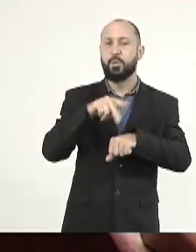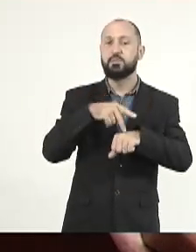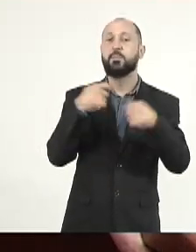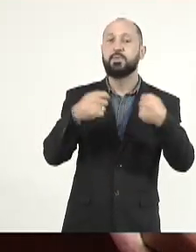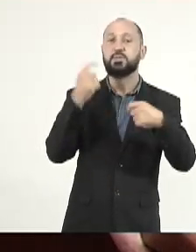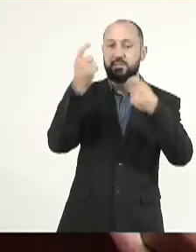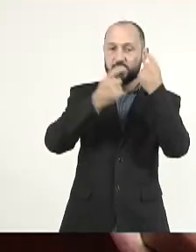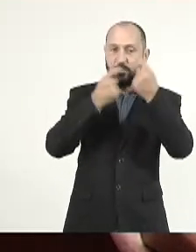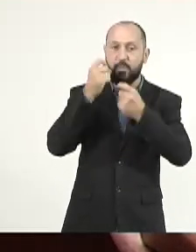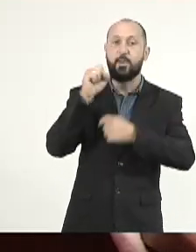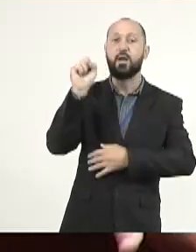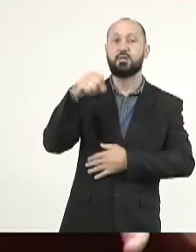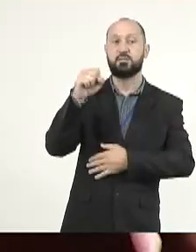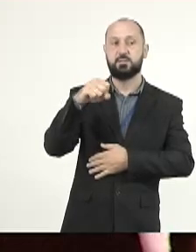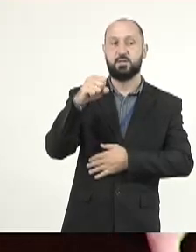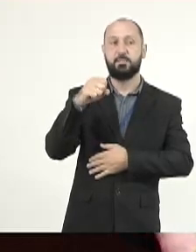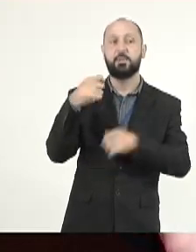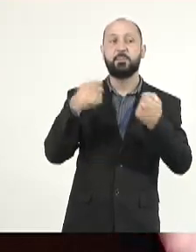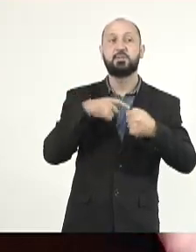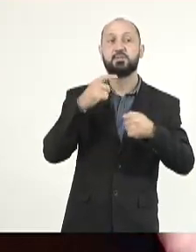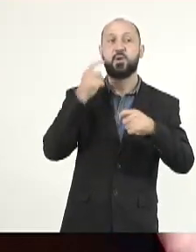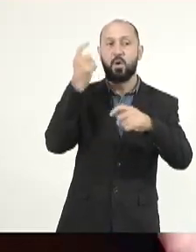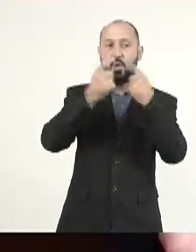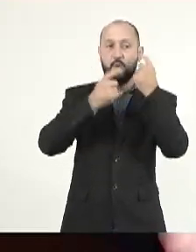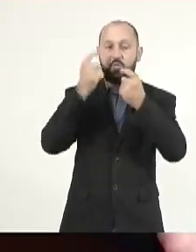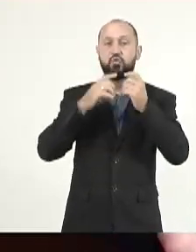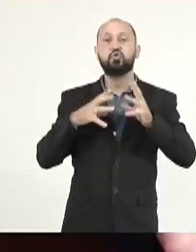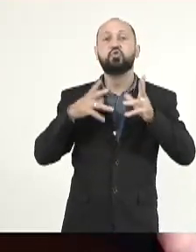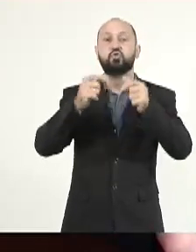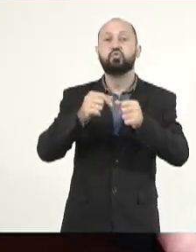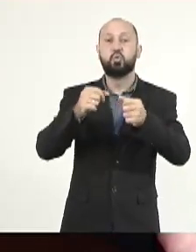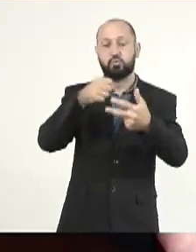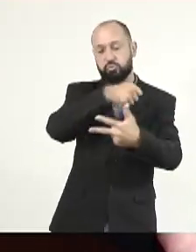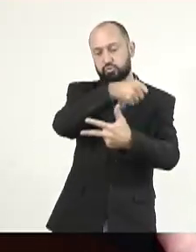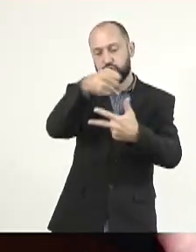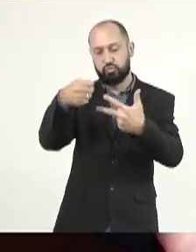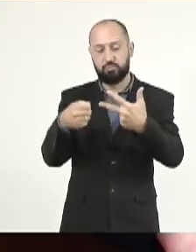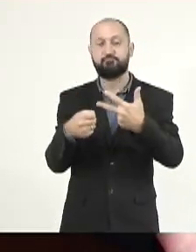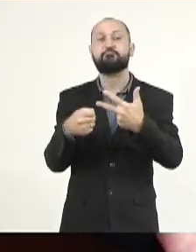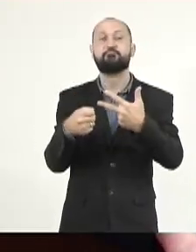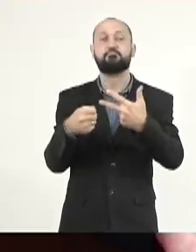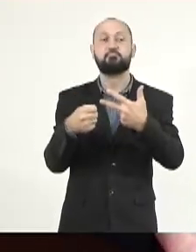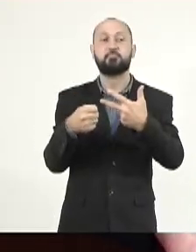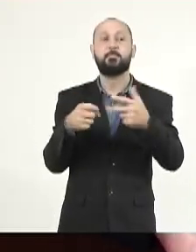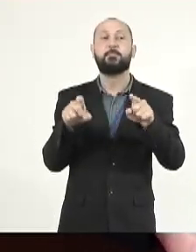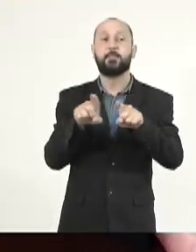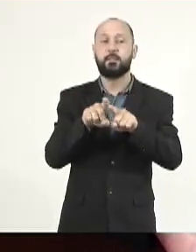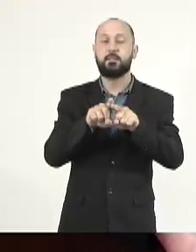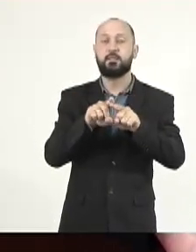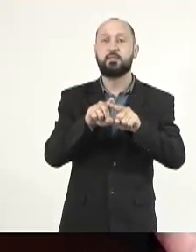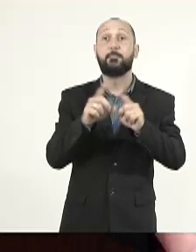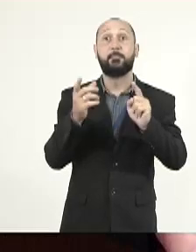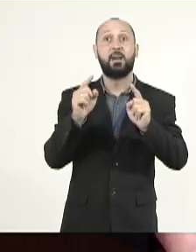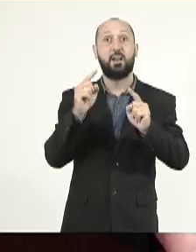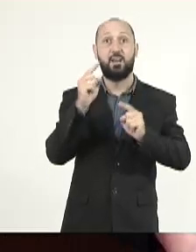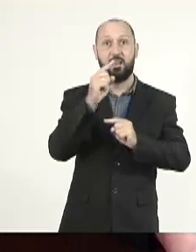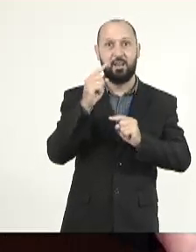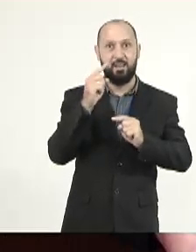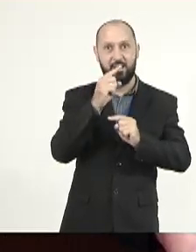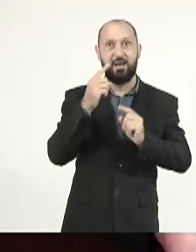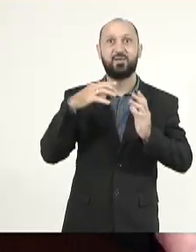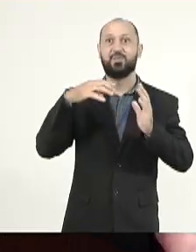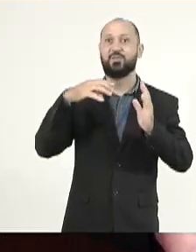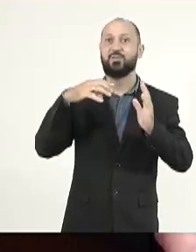que se preocupar com isso, mas precisa ser uma preocupação de todos os poderes, inclusive do Congresso Nacional.